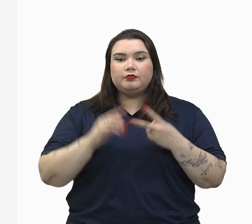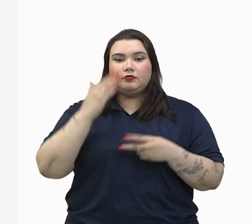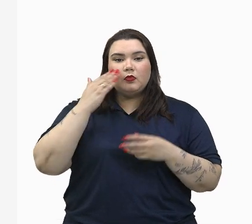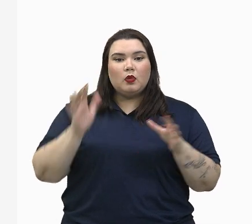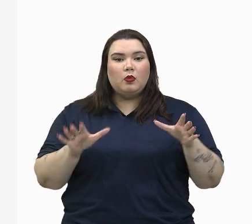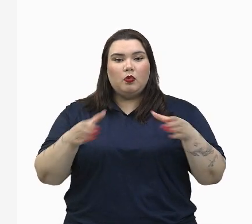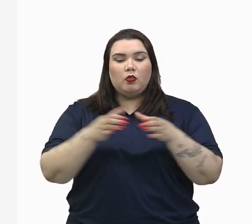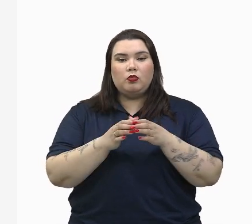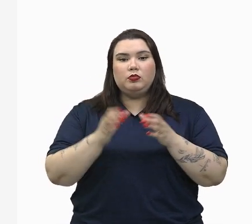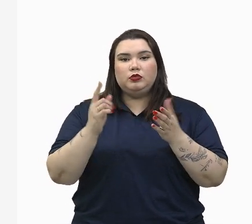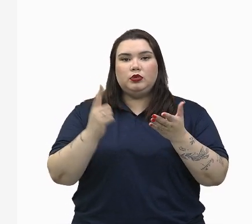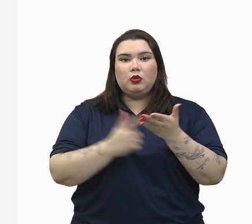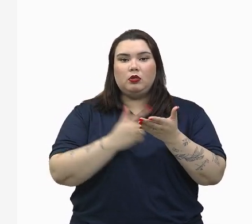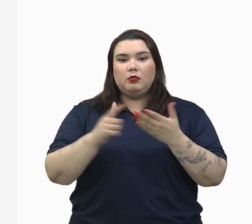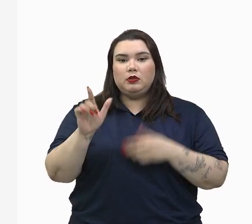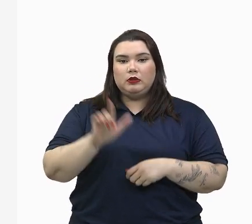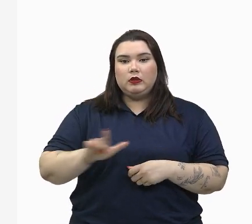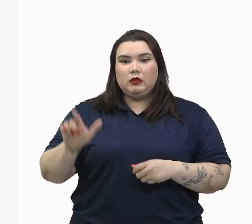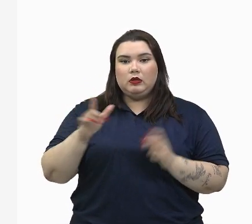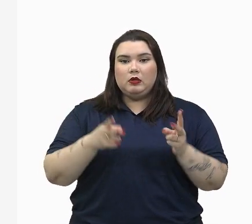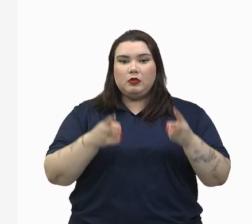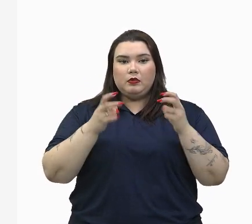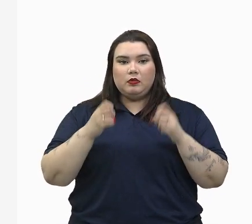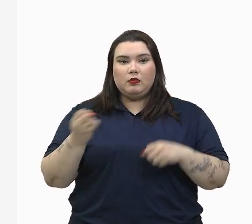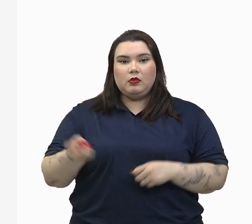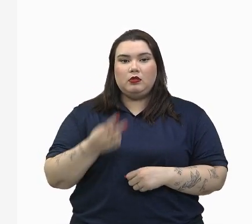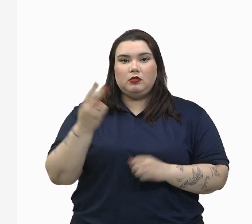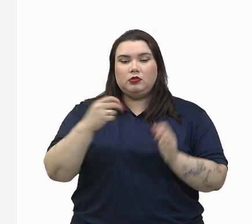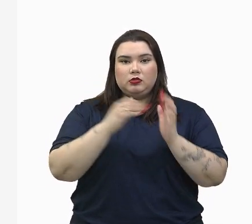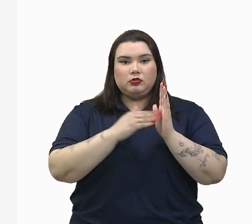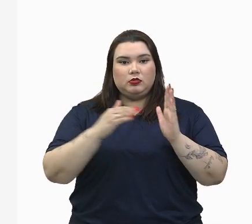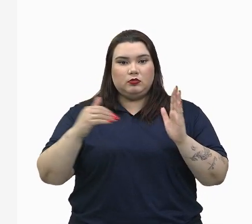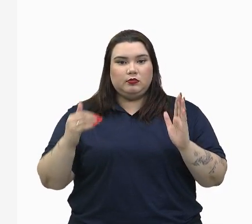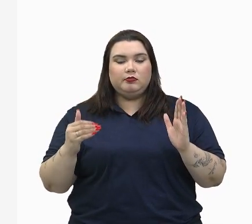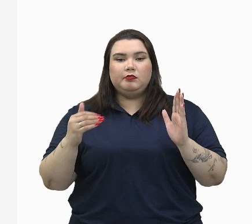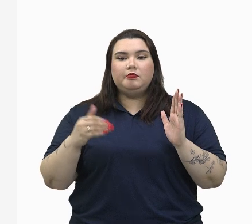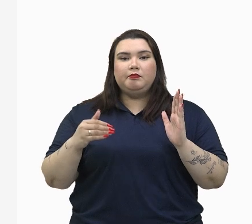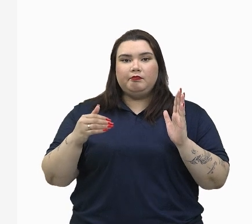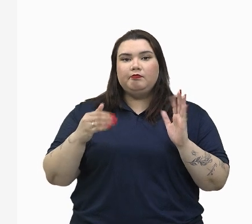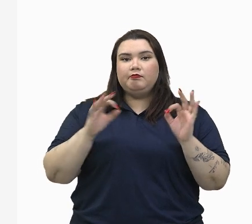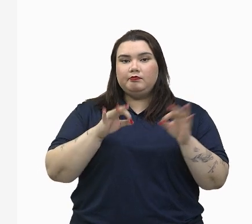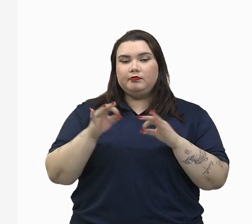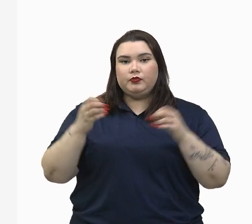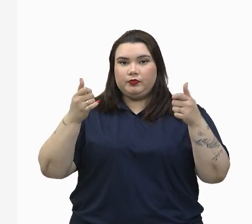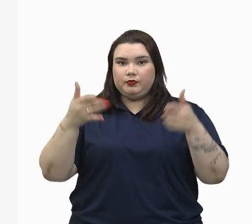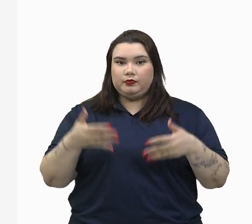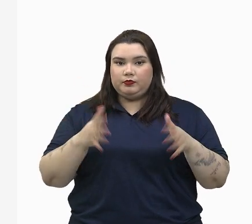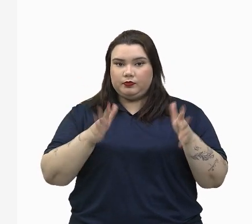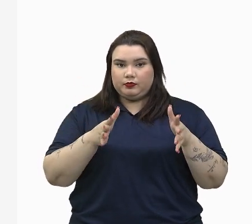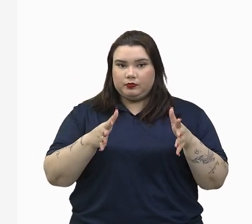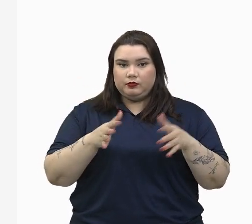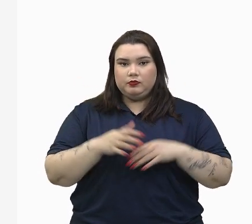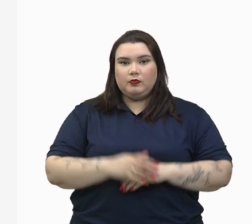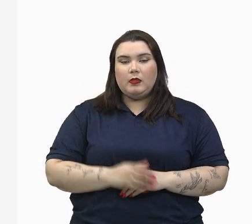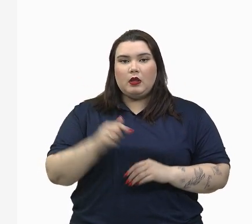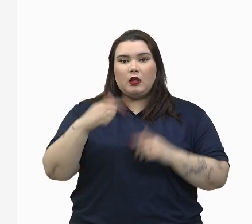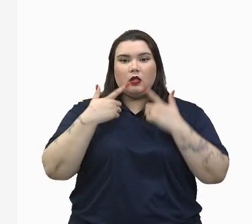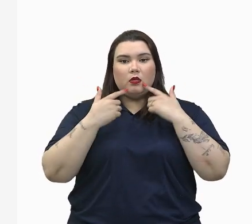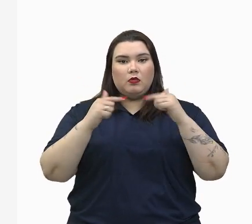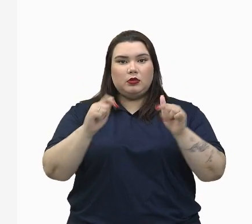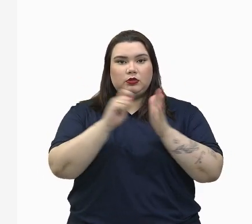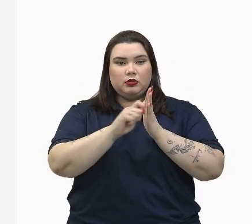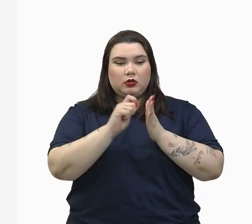de obras literárias de reconhecido valor estético, como eu já expliquei, nós vamos fazer o uso estético da linguagem